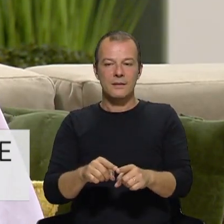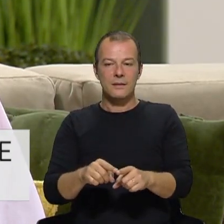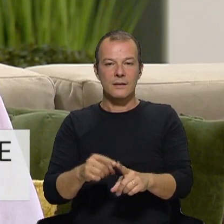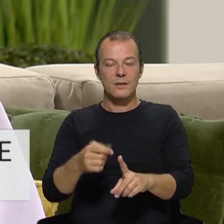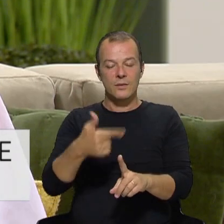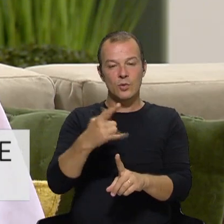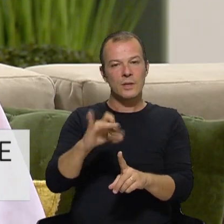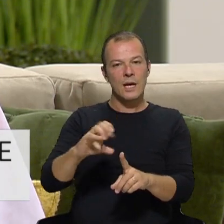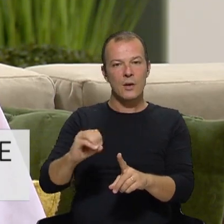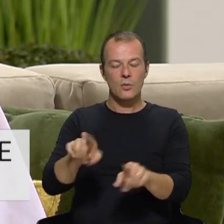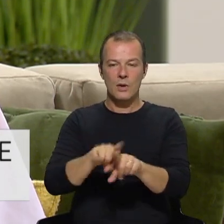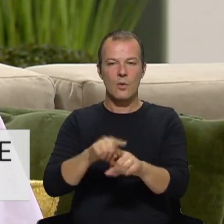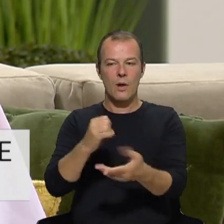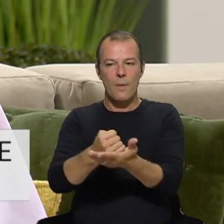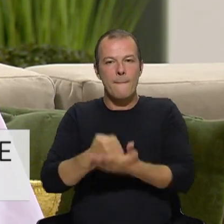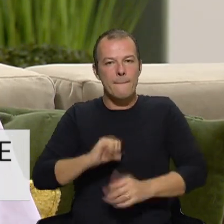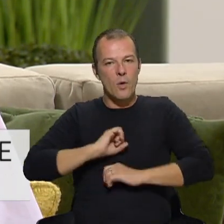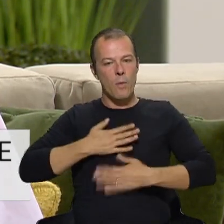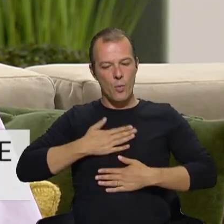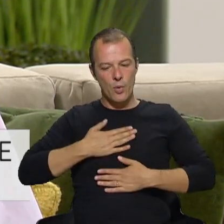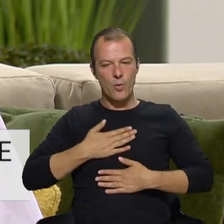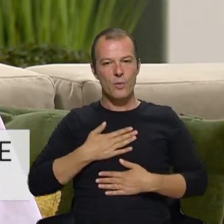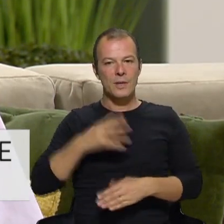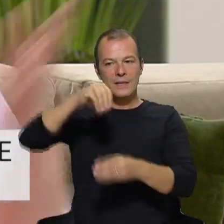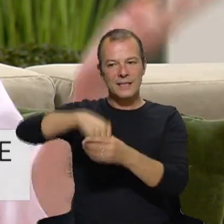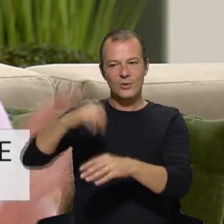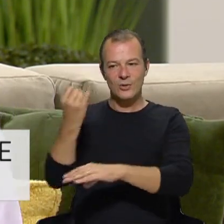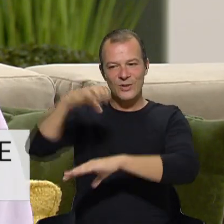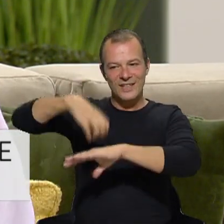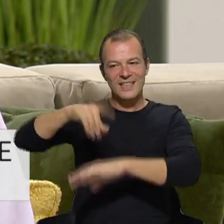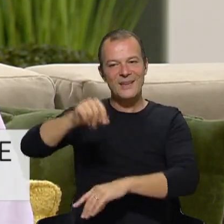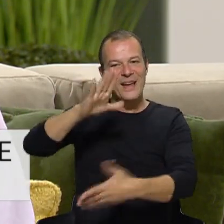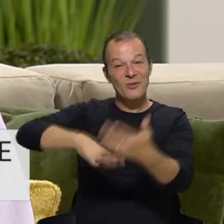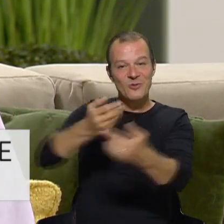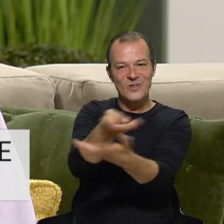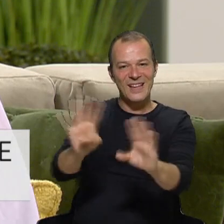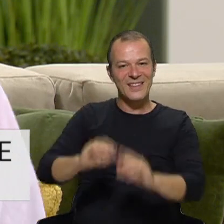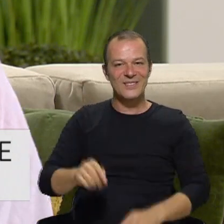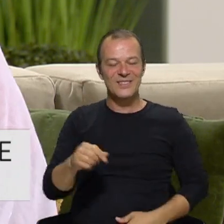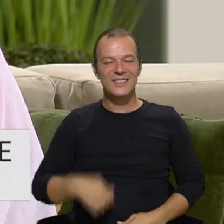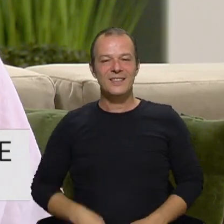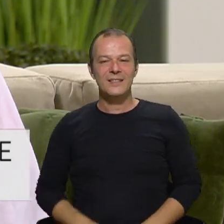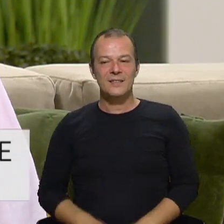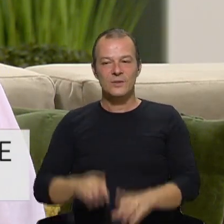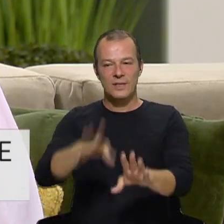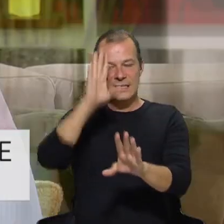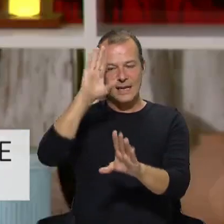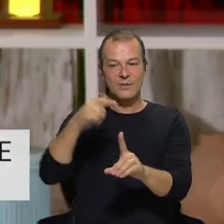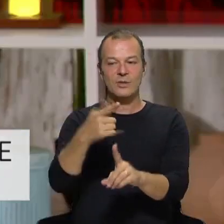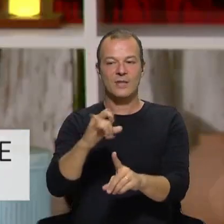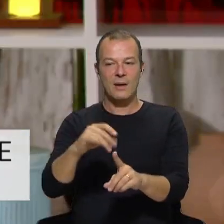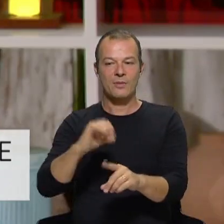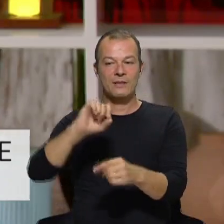meu pilar ali no Instituto, bem como aqueles colegas, claro, que acabámos de ouvir. Tu sabes que o Tiago foi